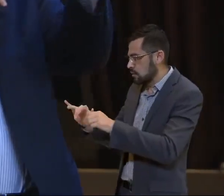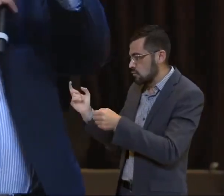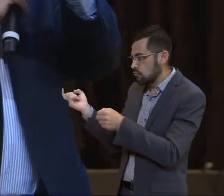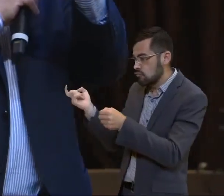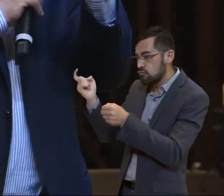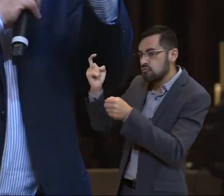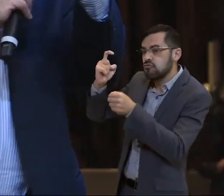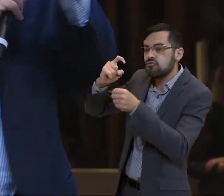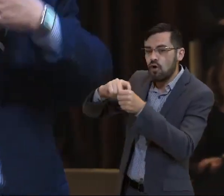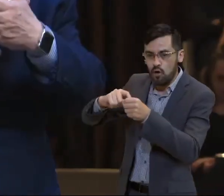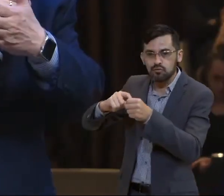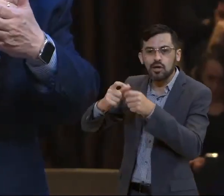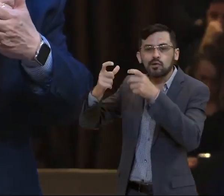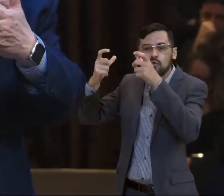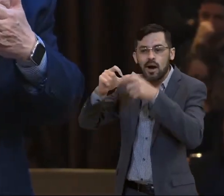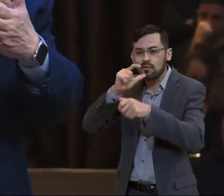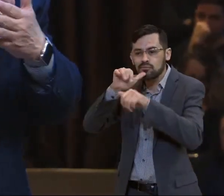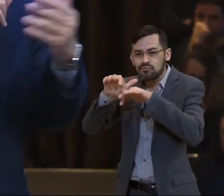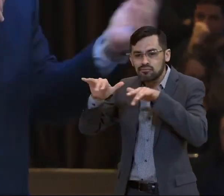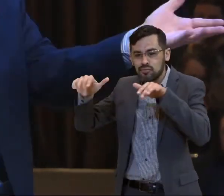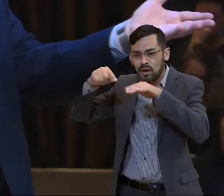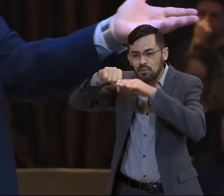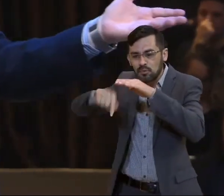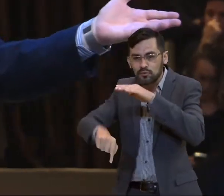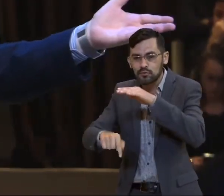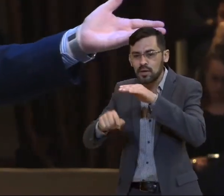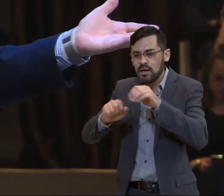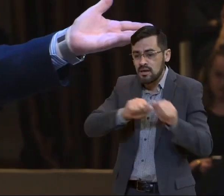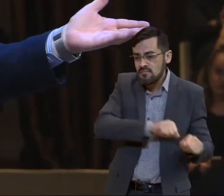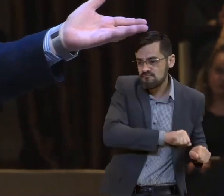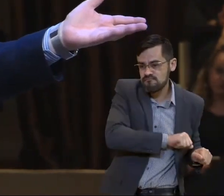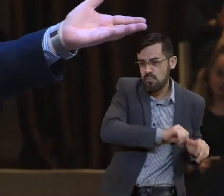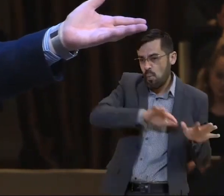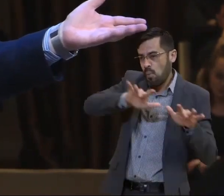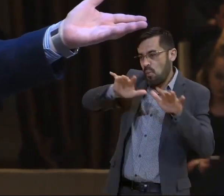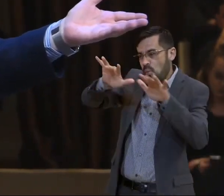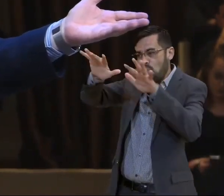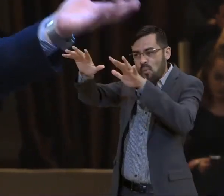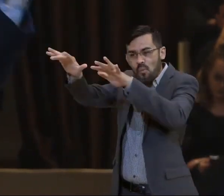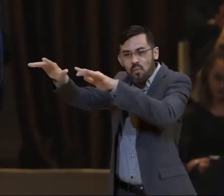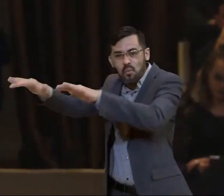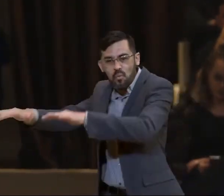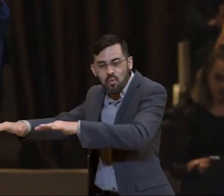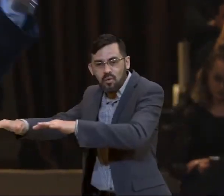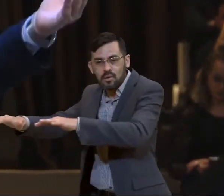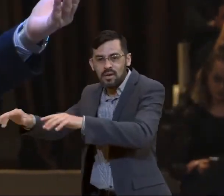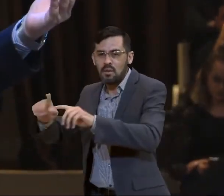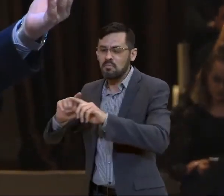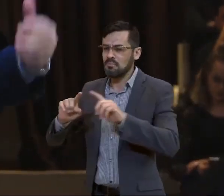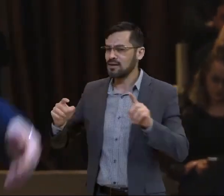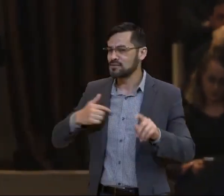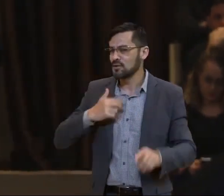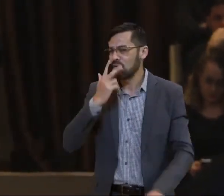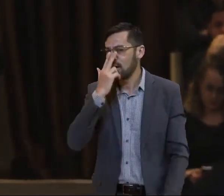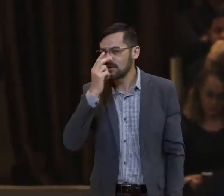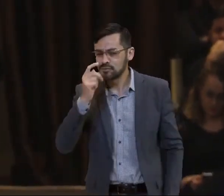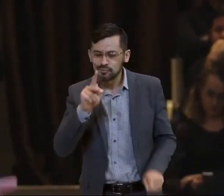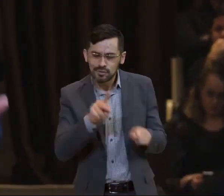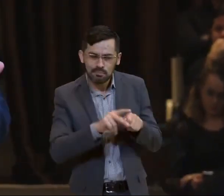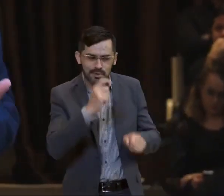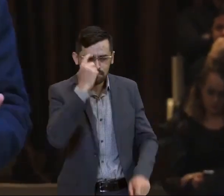Volta lá para um lugar mais profundo e lança as redes. E eu acho que Pedro pensou